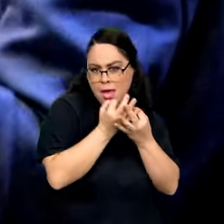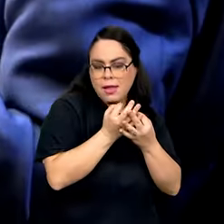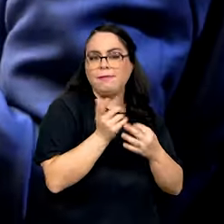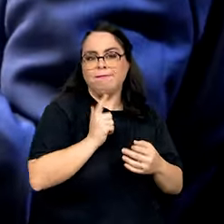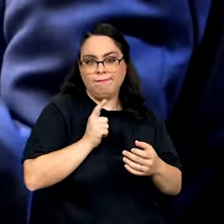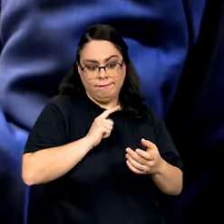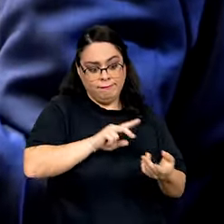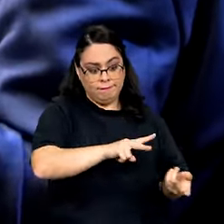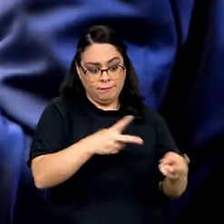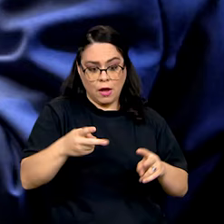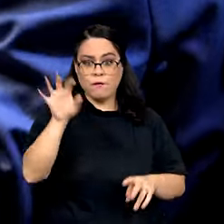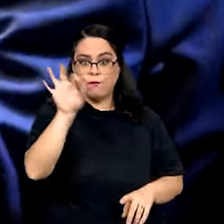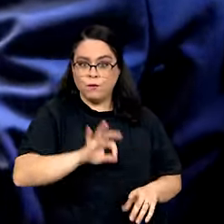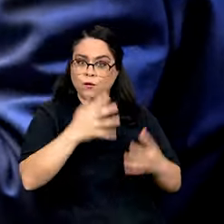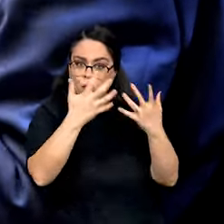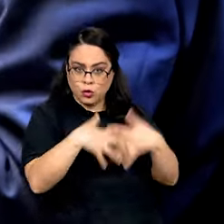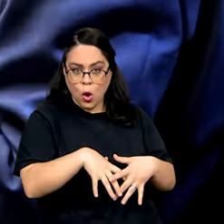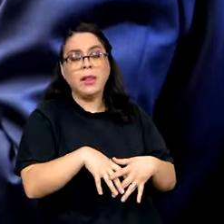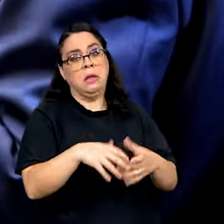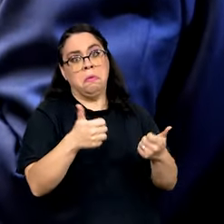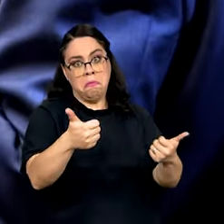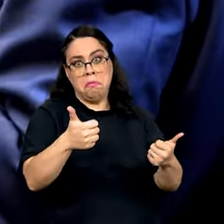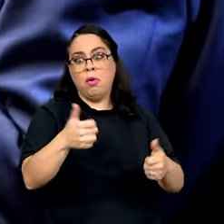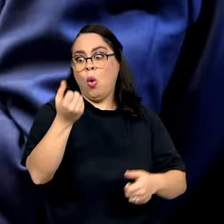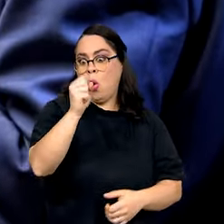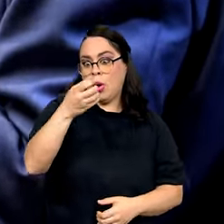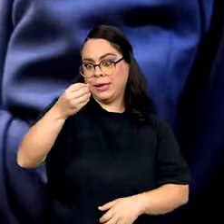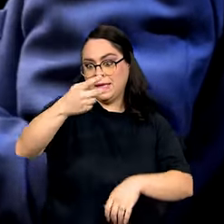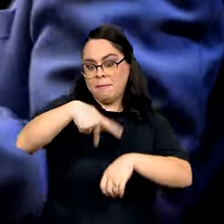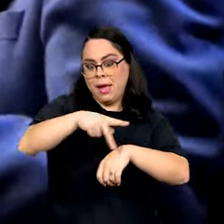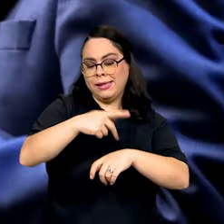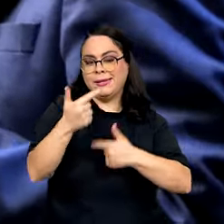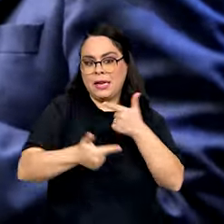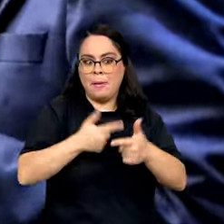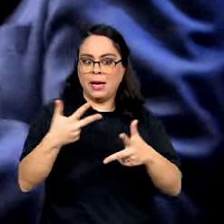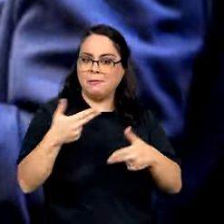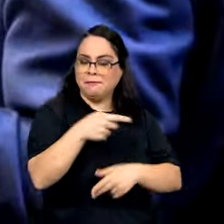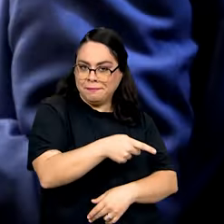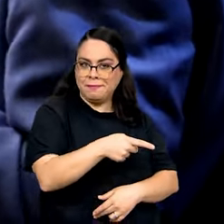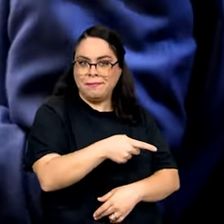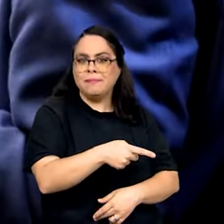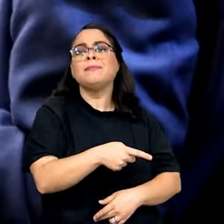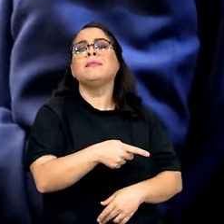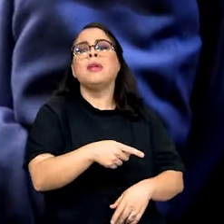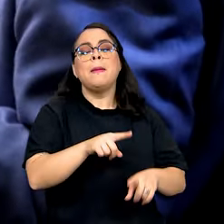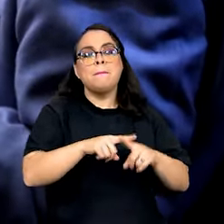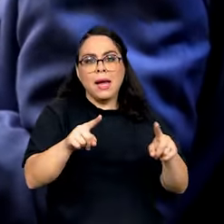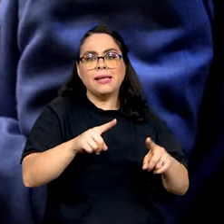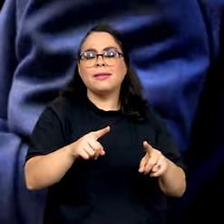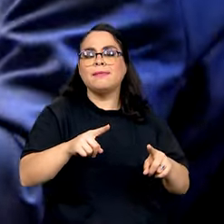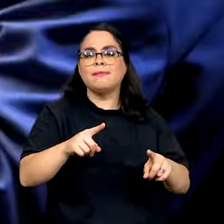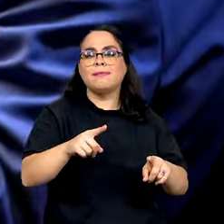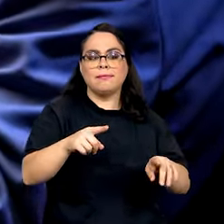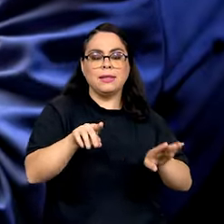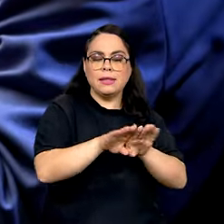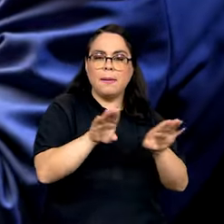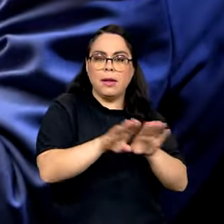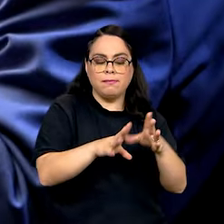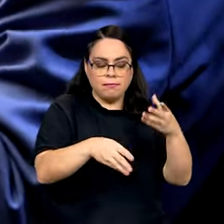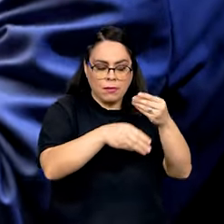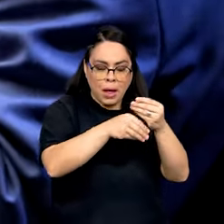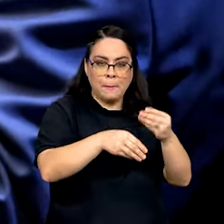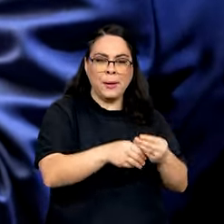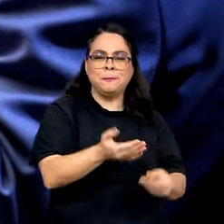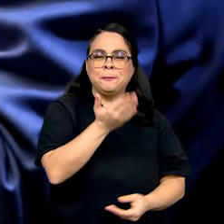vários mais de 80 países trabalham com bom resultado a o complemento alimentar ali a